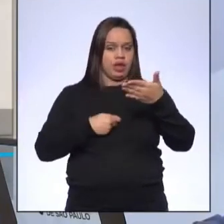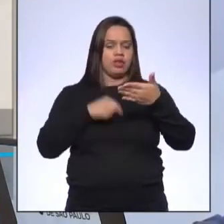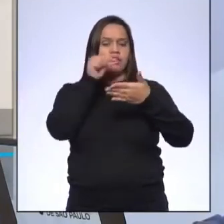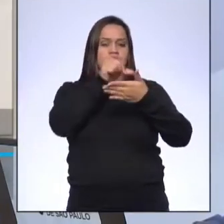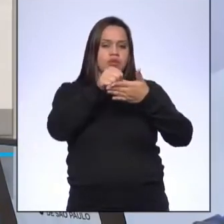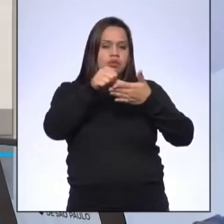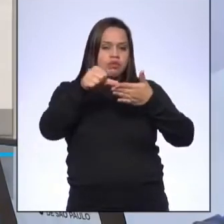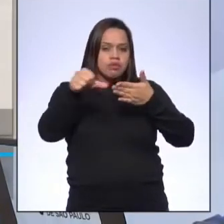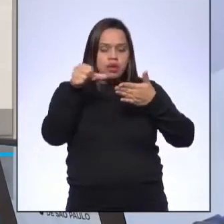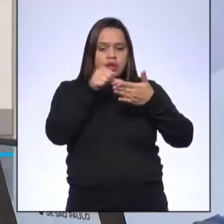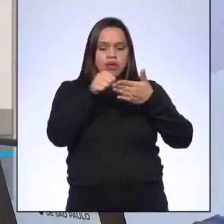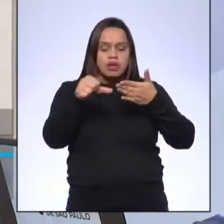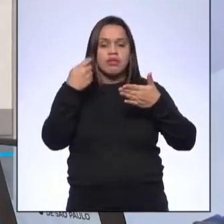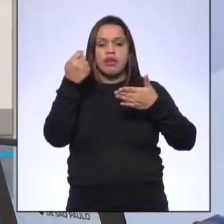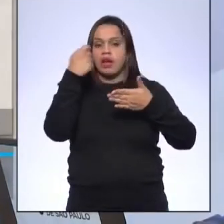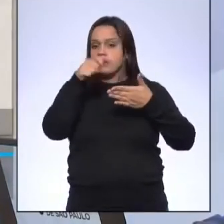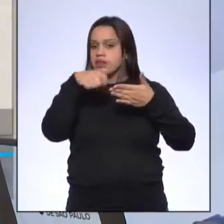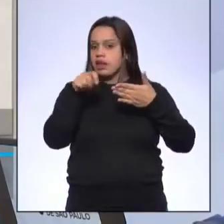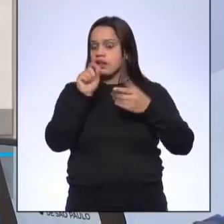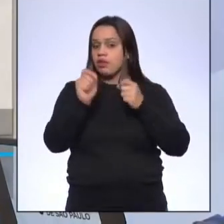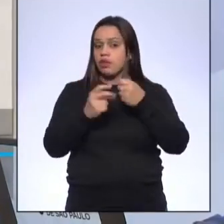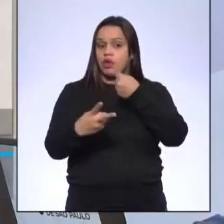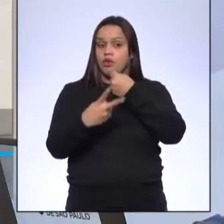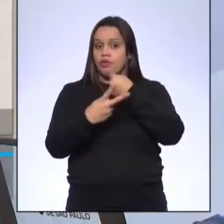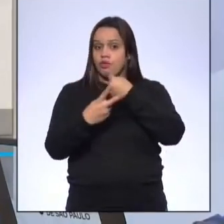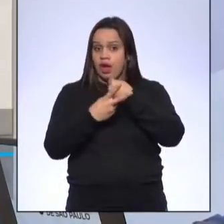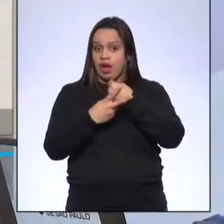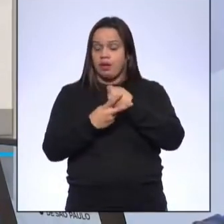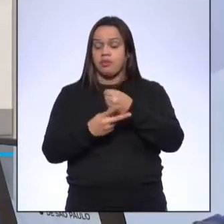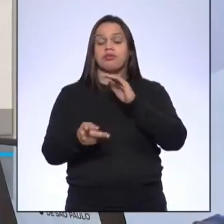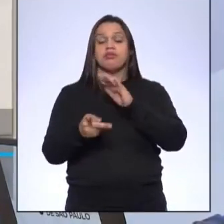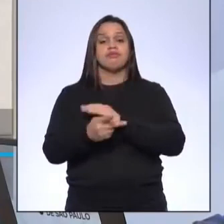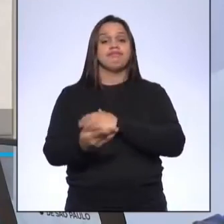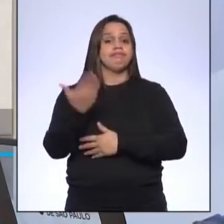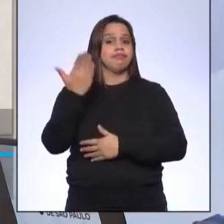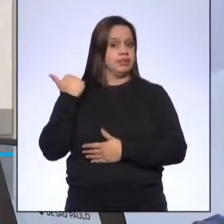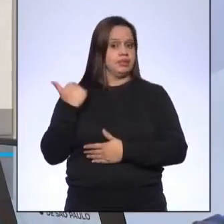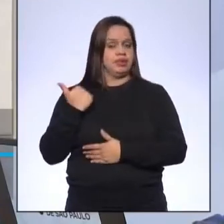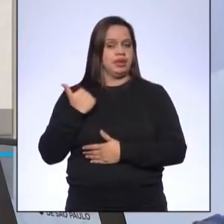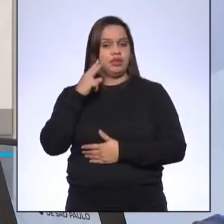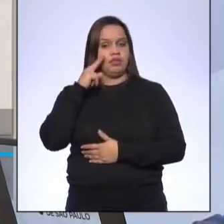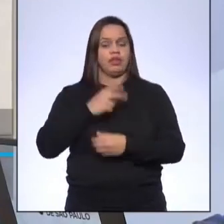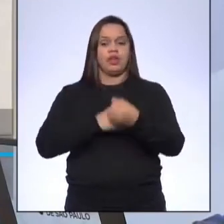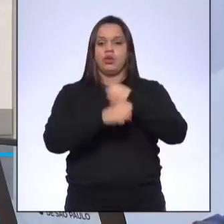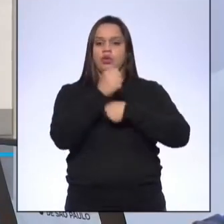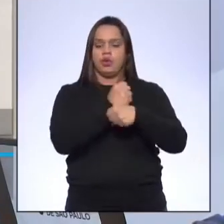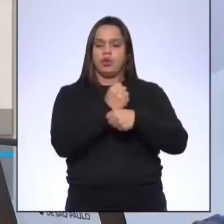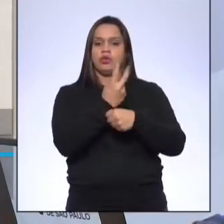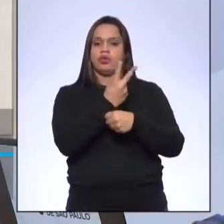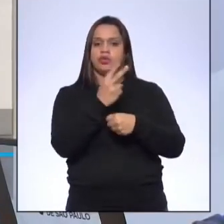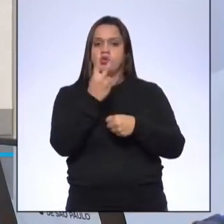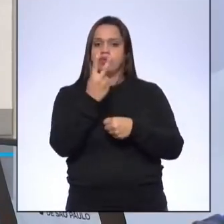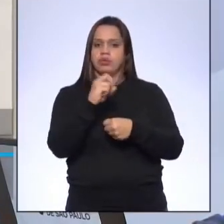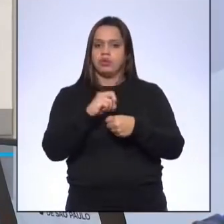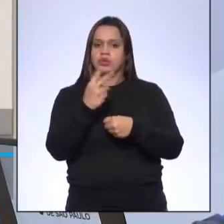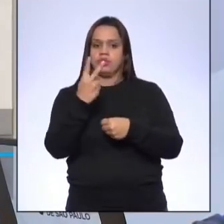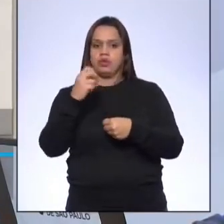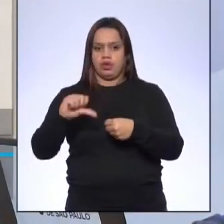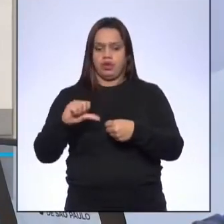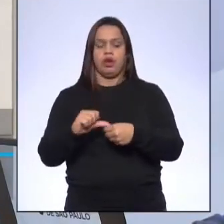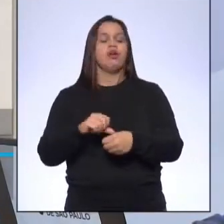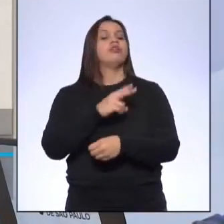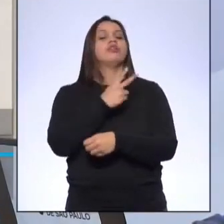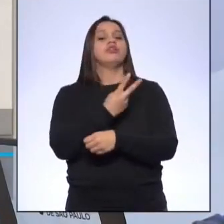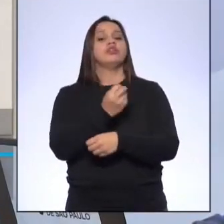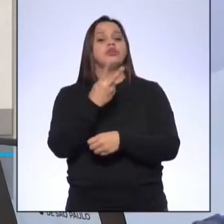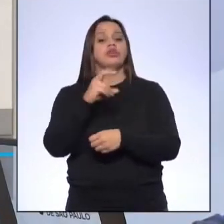escrever ali quais são os verbos que estão no passado. Olha lá, em 2019 e 2020. E já aproveite e